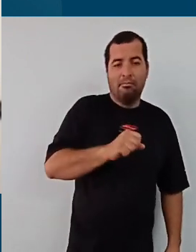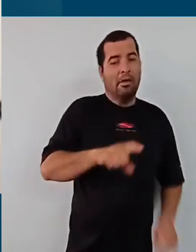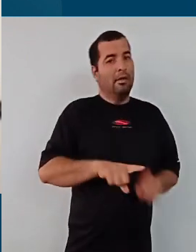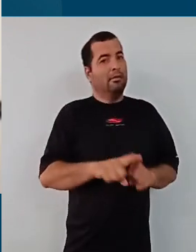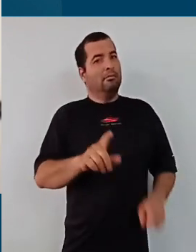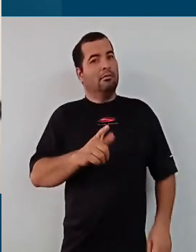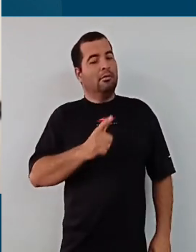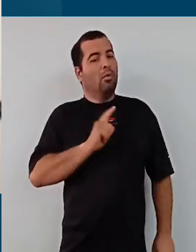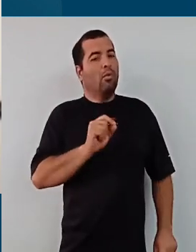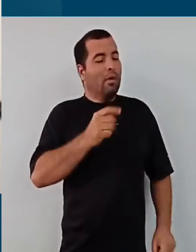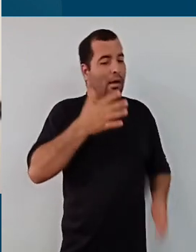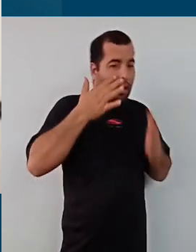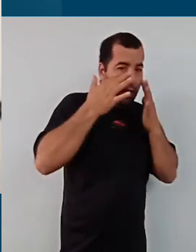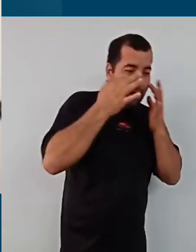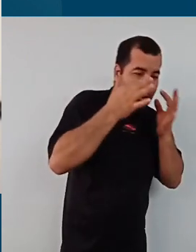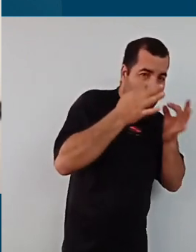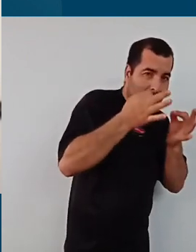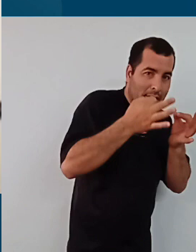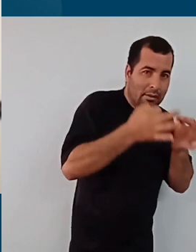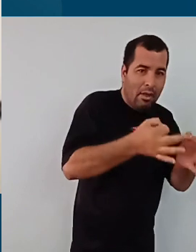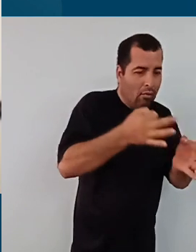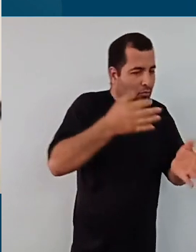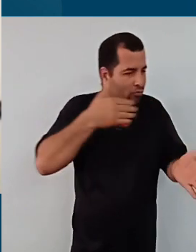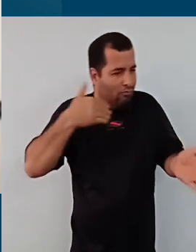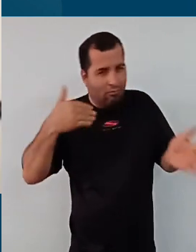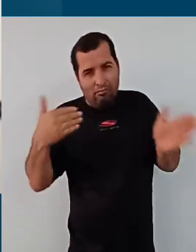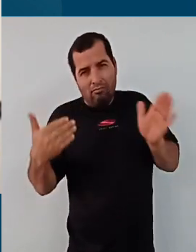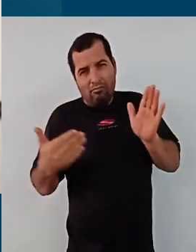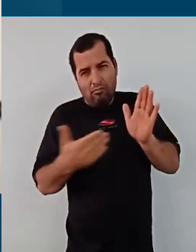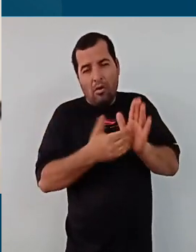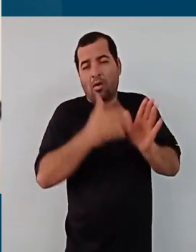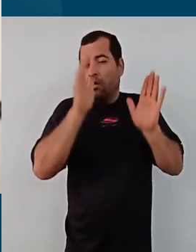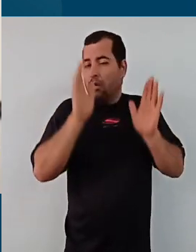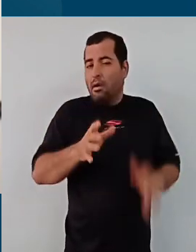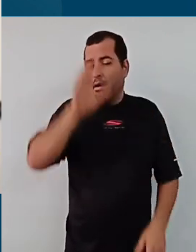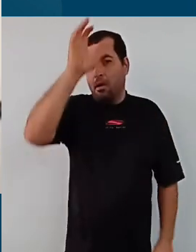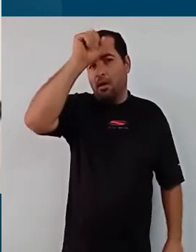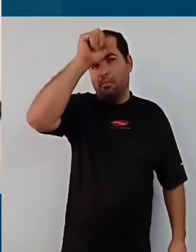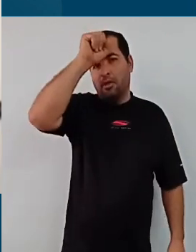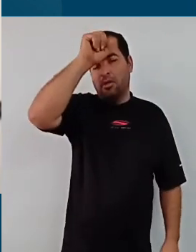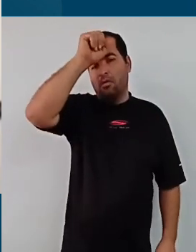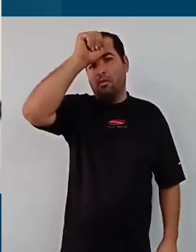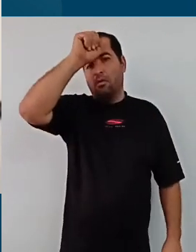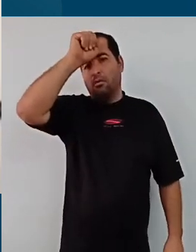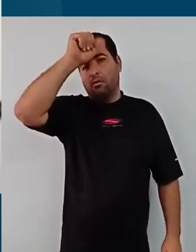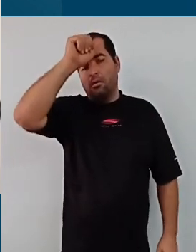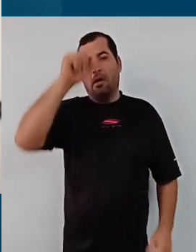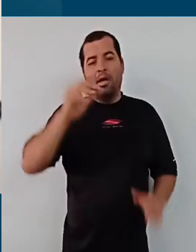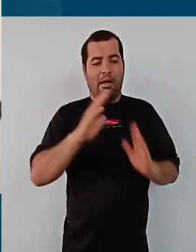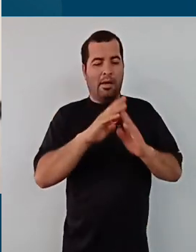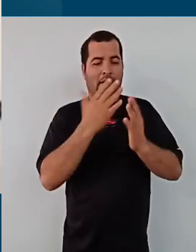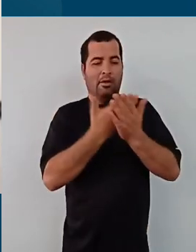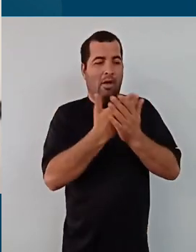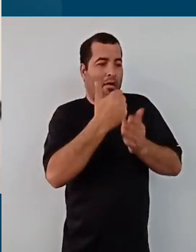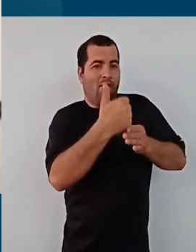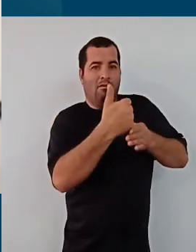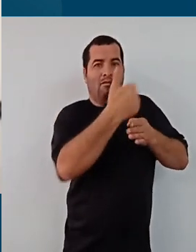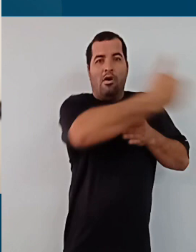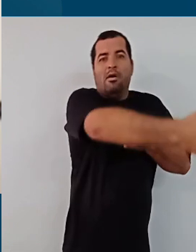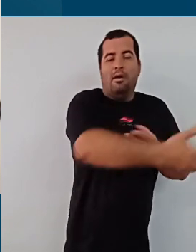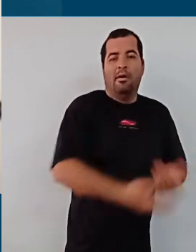uma atenção muito forte sobre tudo aquilo que elas aprenderam fora, né, do